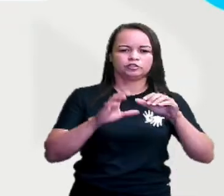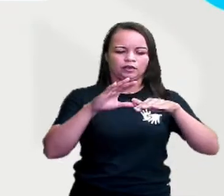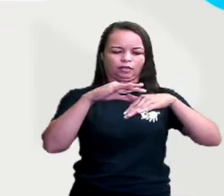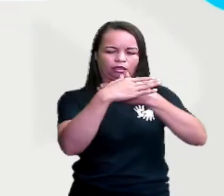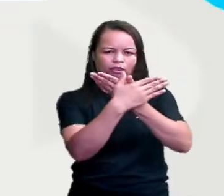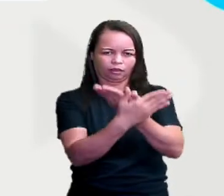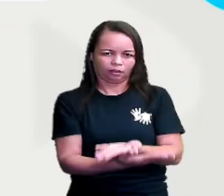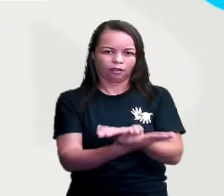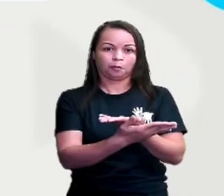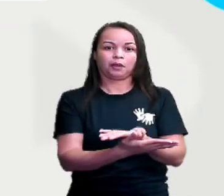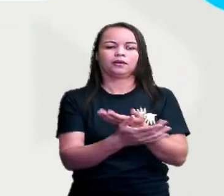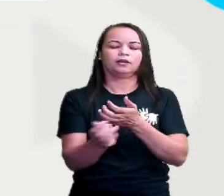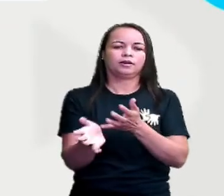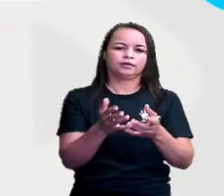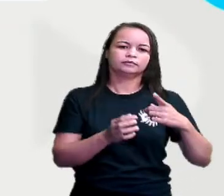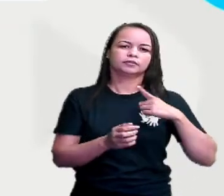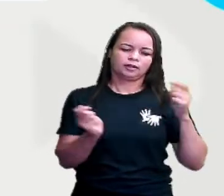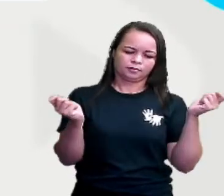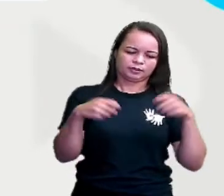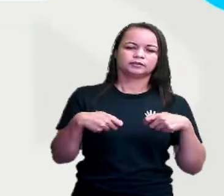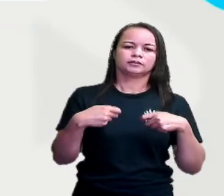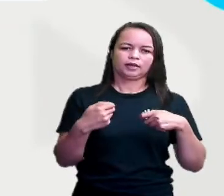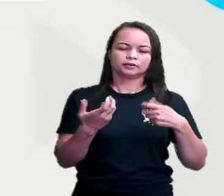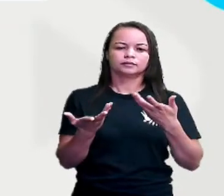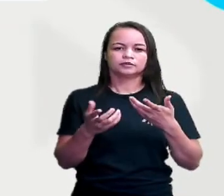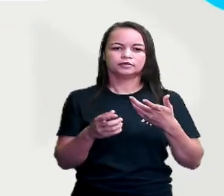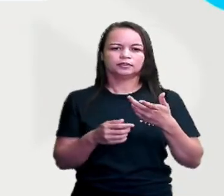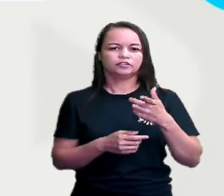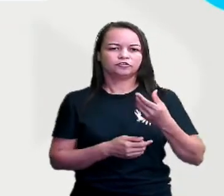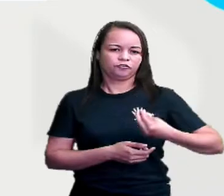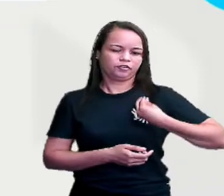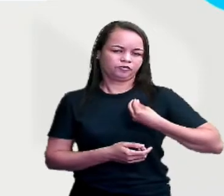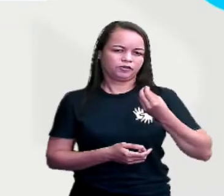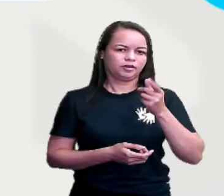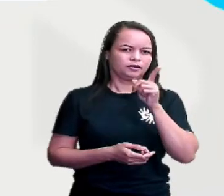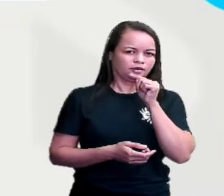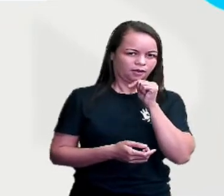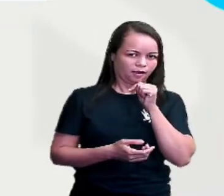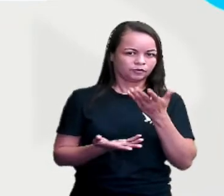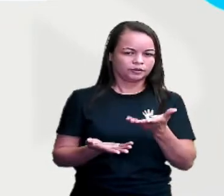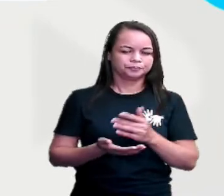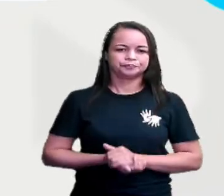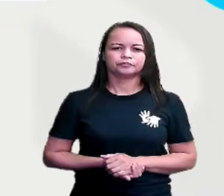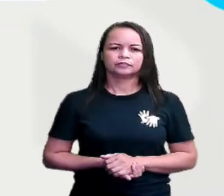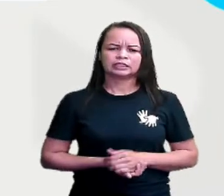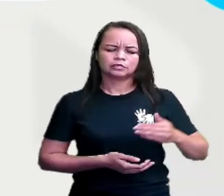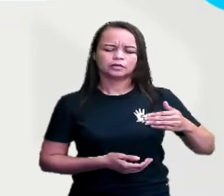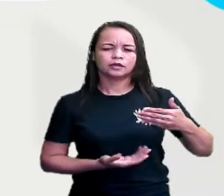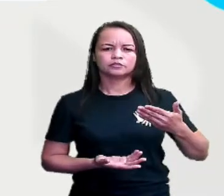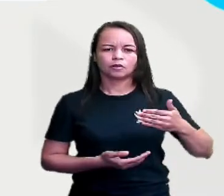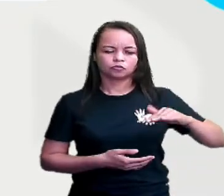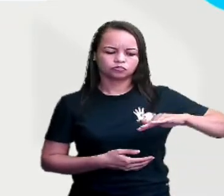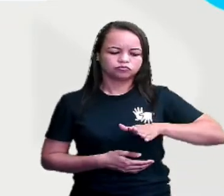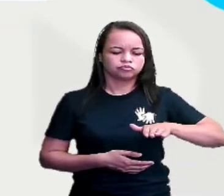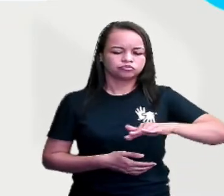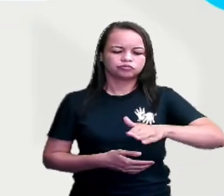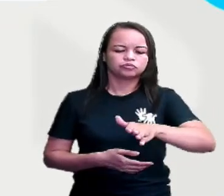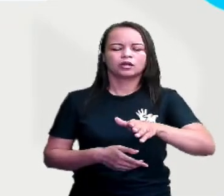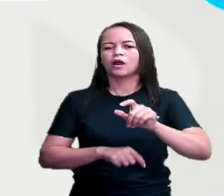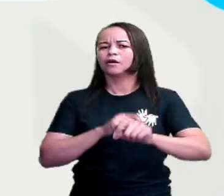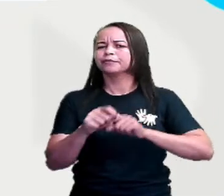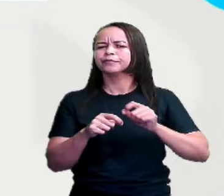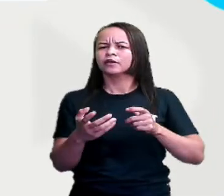possuem a capacidade de nadar e de se rastejar. Animais que rastejam. E aí? Eu tenho certeza que aí de